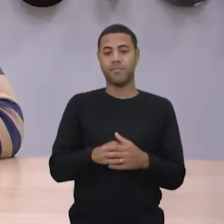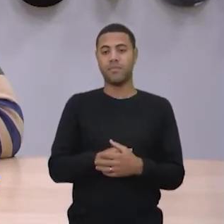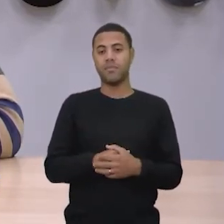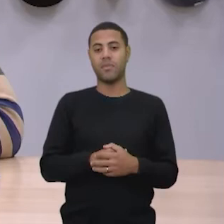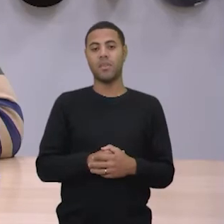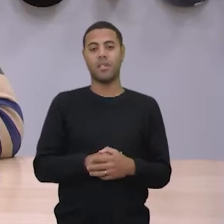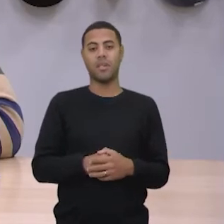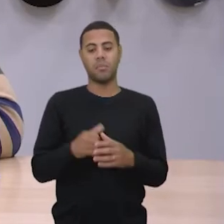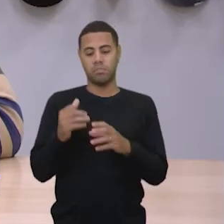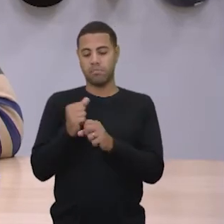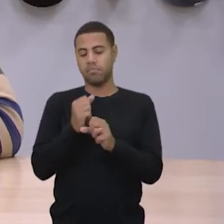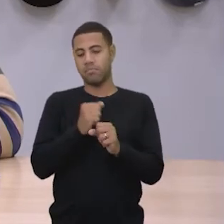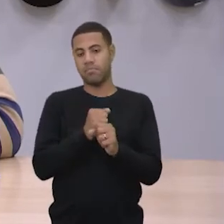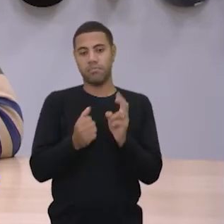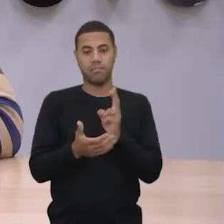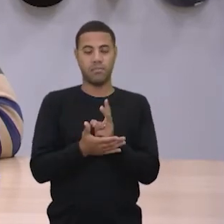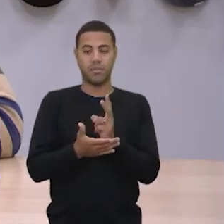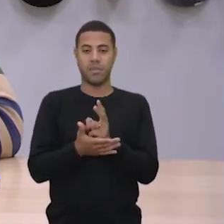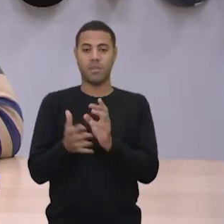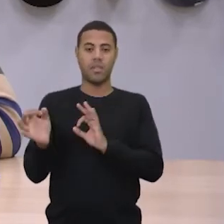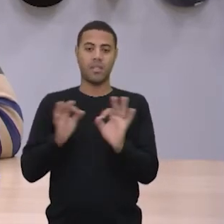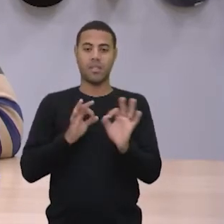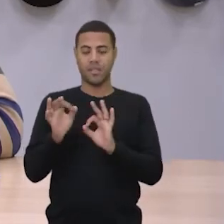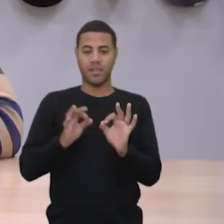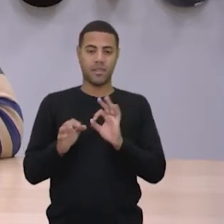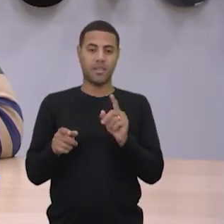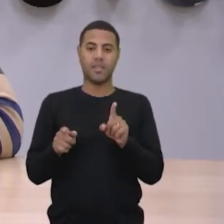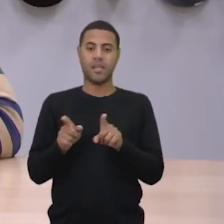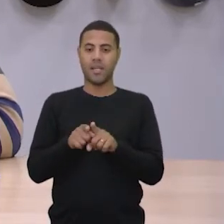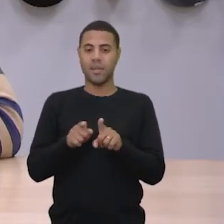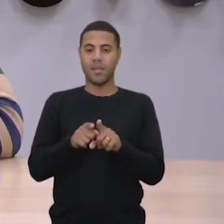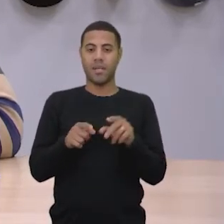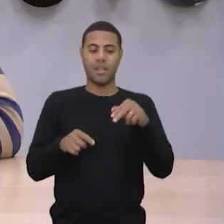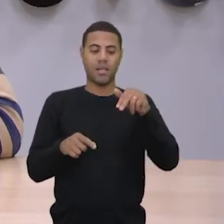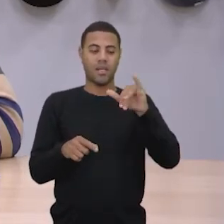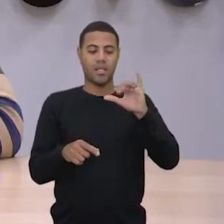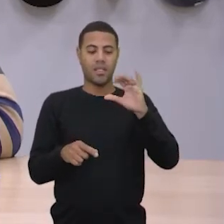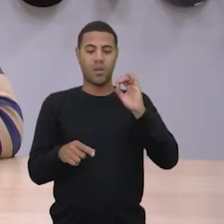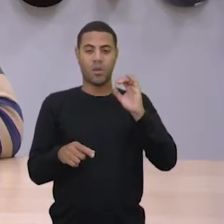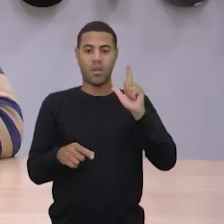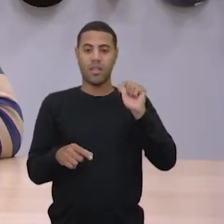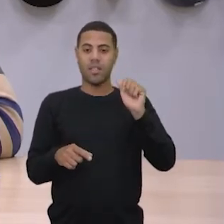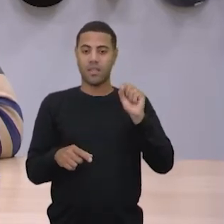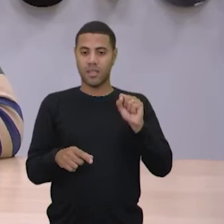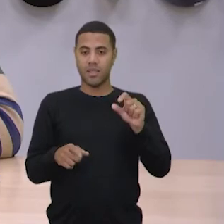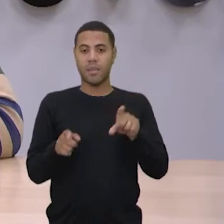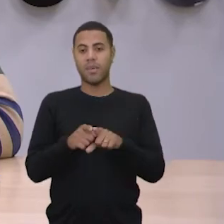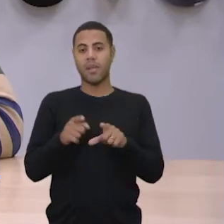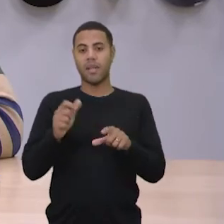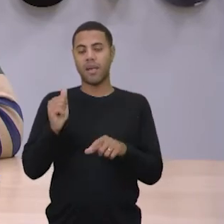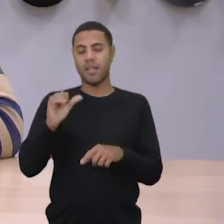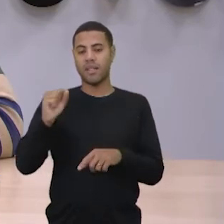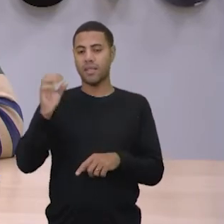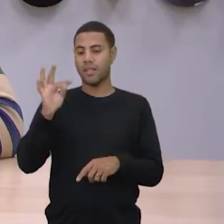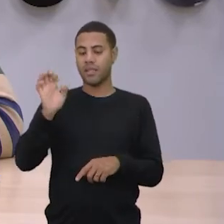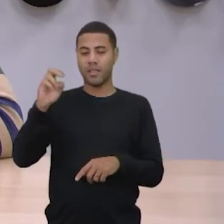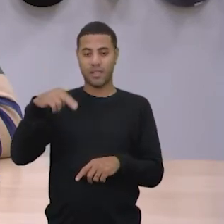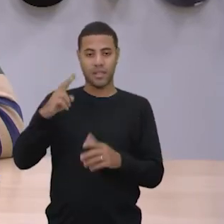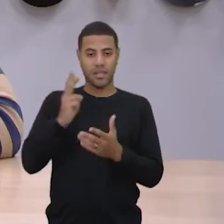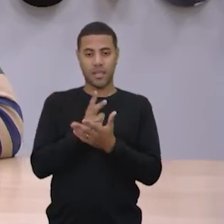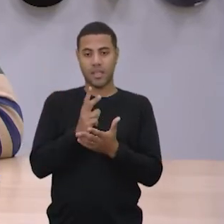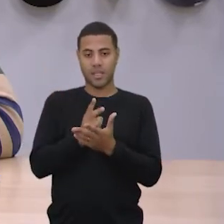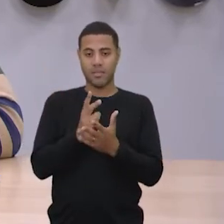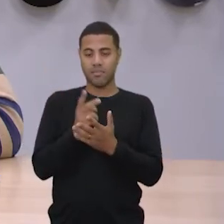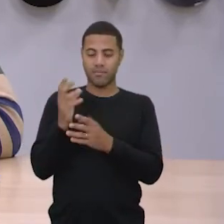de tudo. Era organizado? Era. Nikola Tesla acho que era mais, né? Mas Einstein anotava todos os